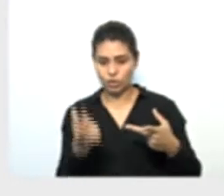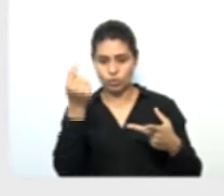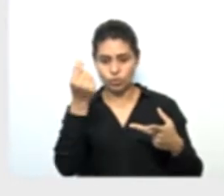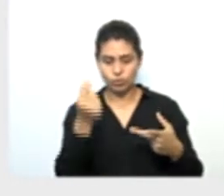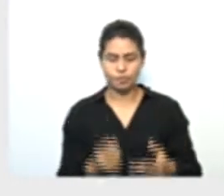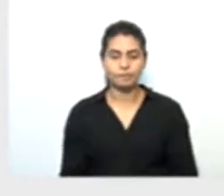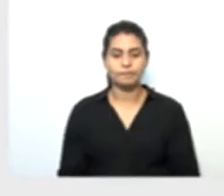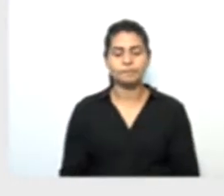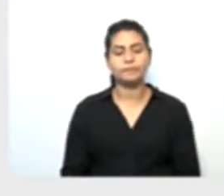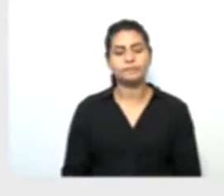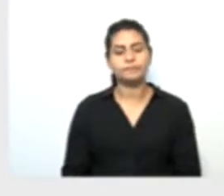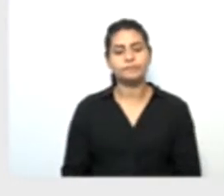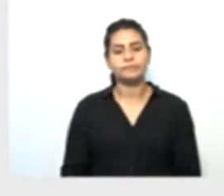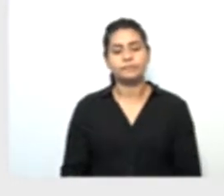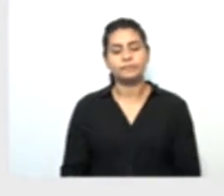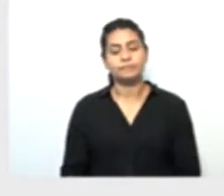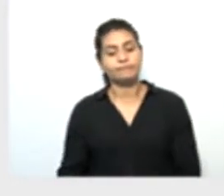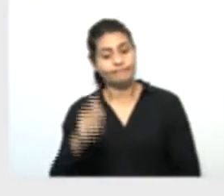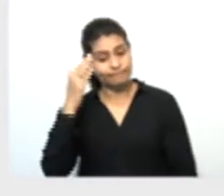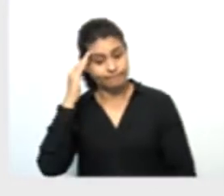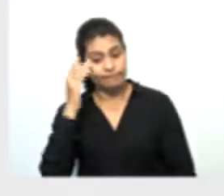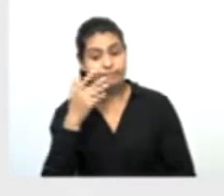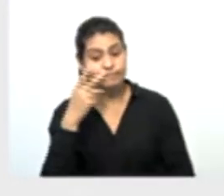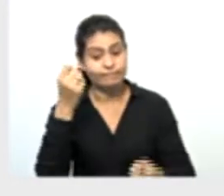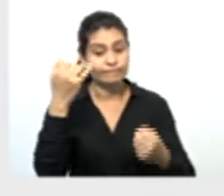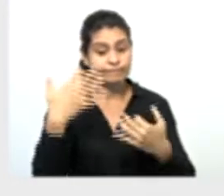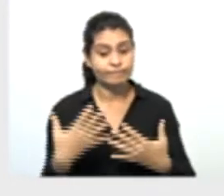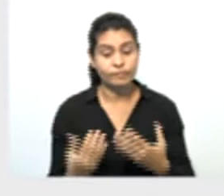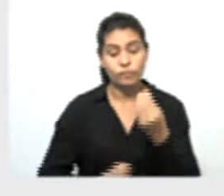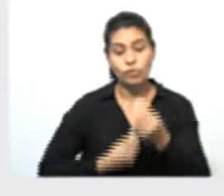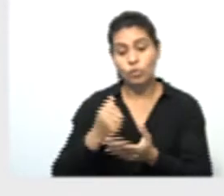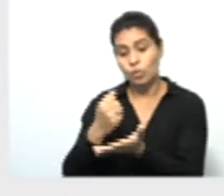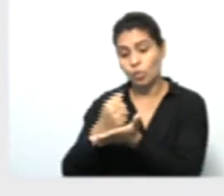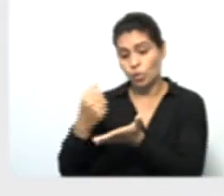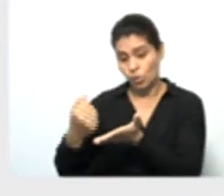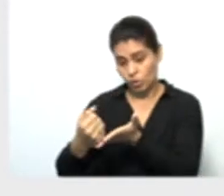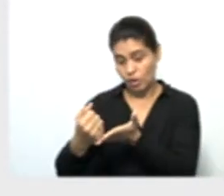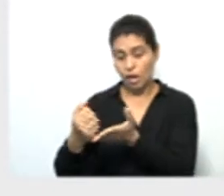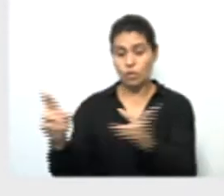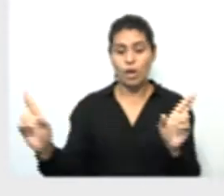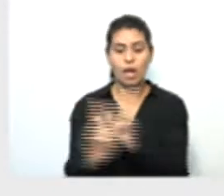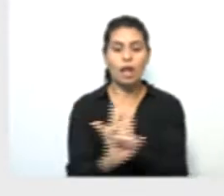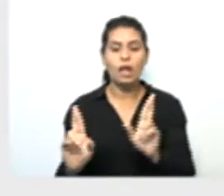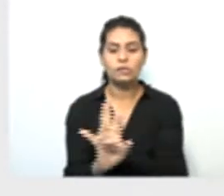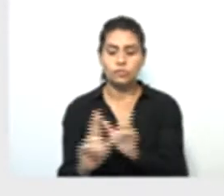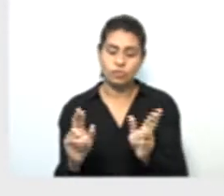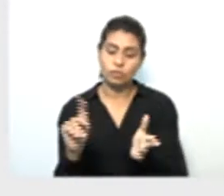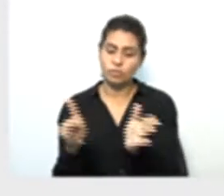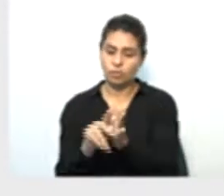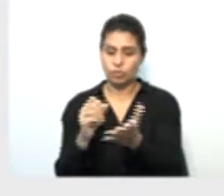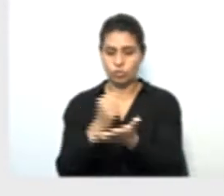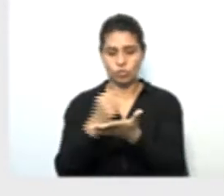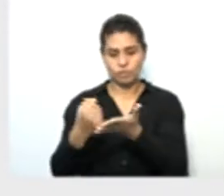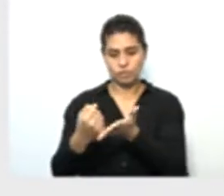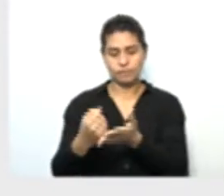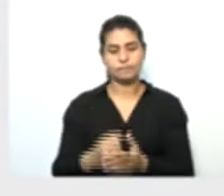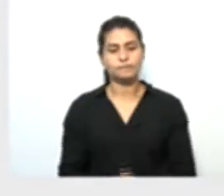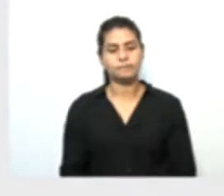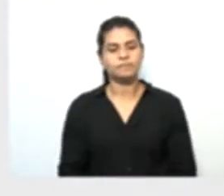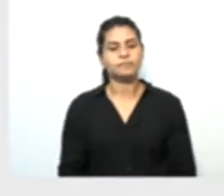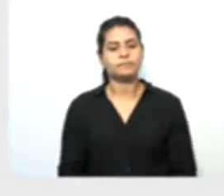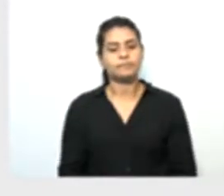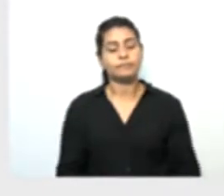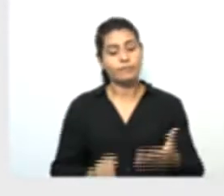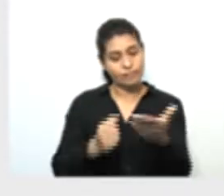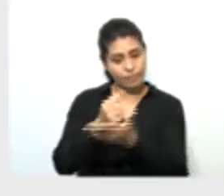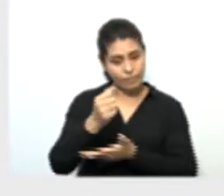Muito bem. Entendido isso, vamos partir para falar sobre contratos e relações contratuais das cooperativas. A